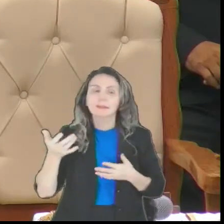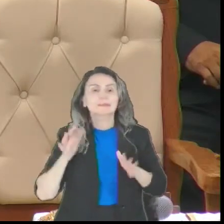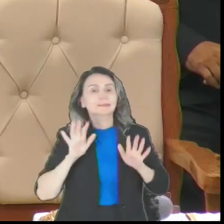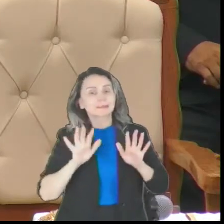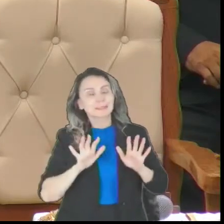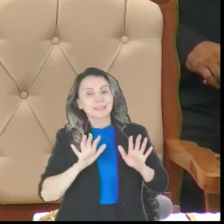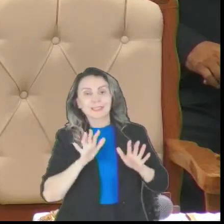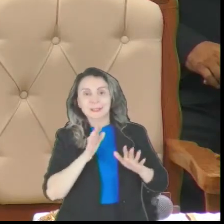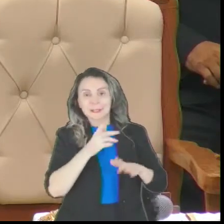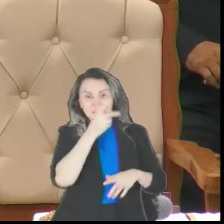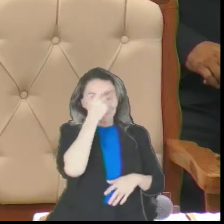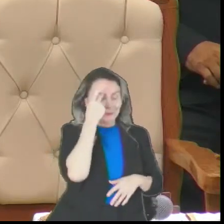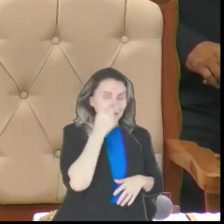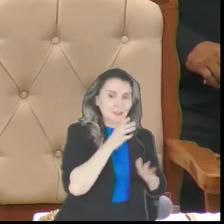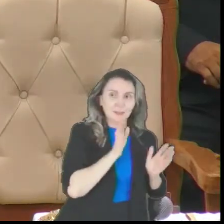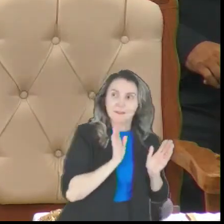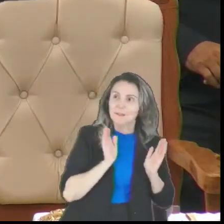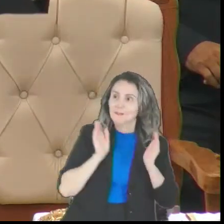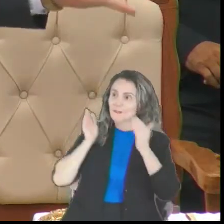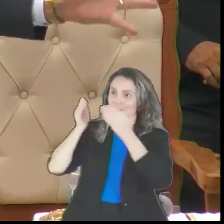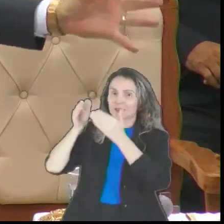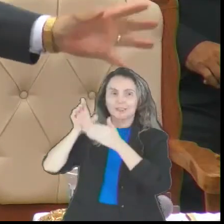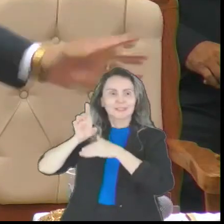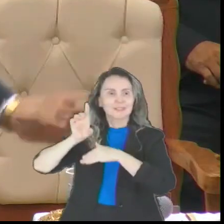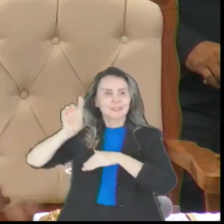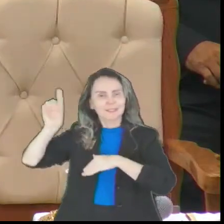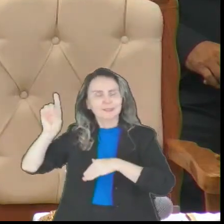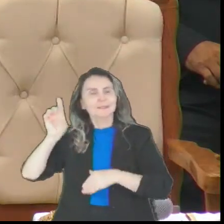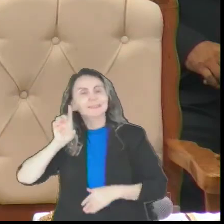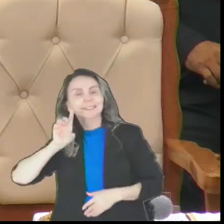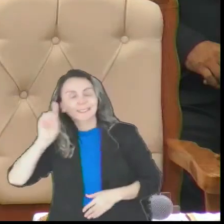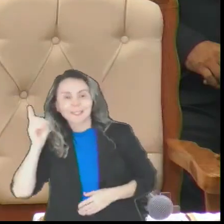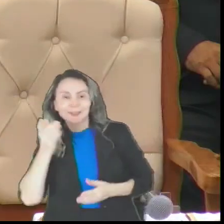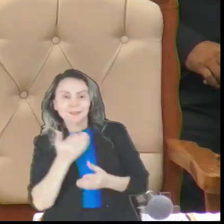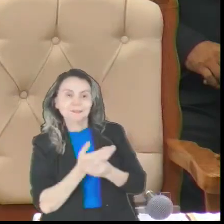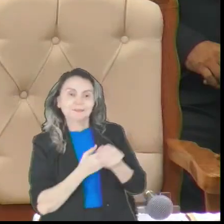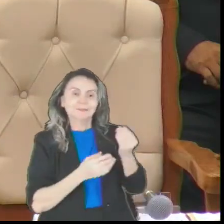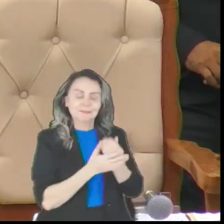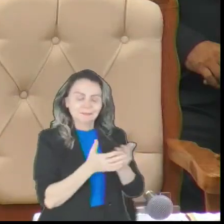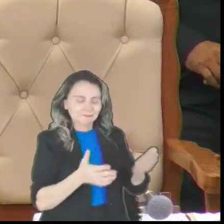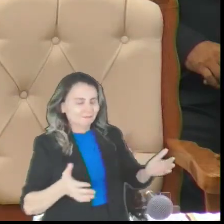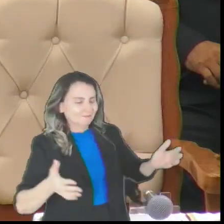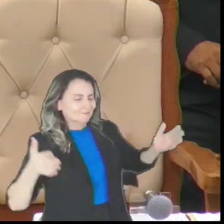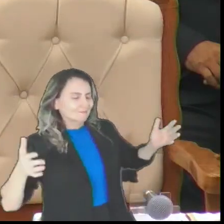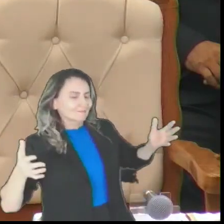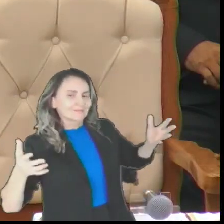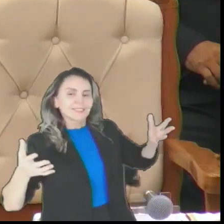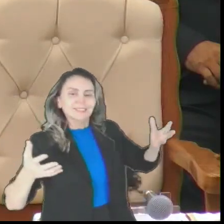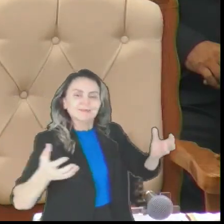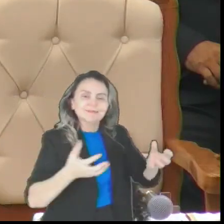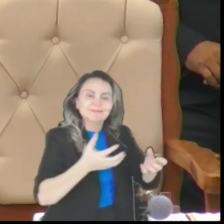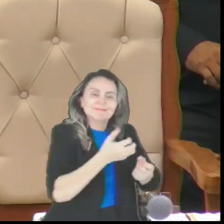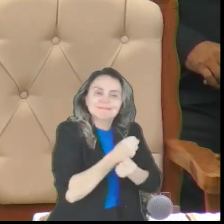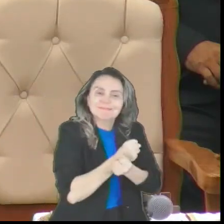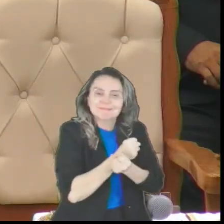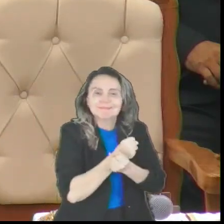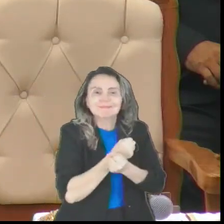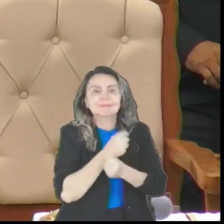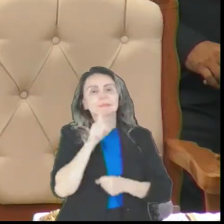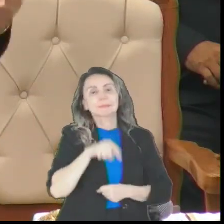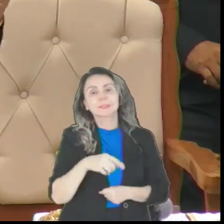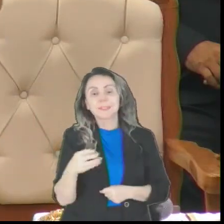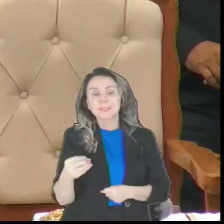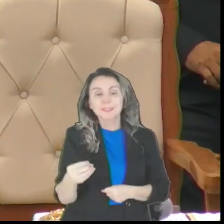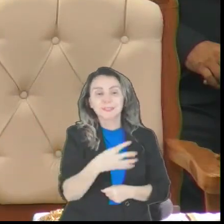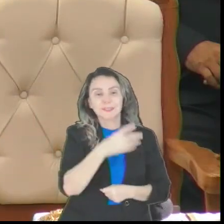para o Criador, Deus abre as mãos, os braços para ele e o recebe no seu regaço, e este homem é uma nova criatura.